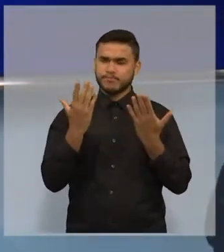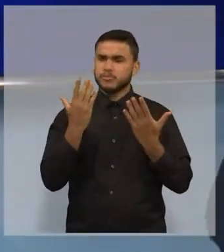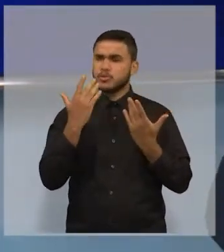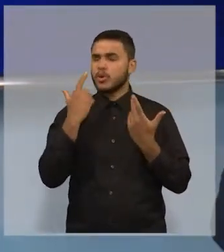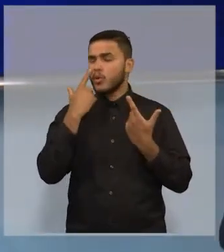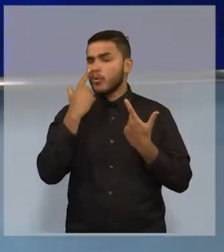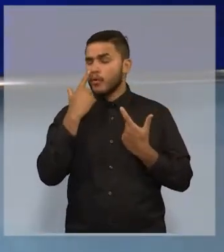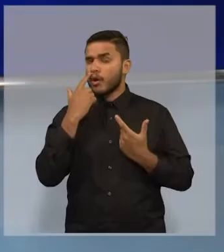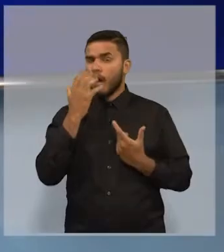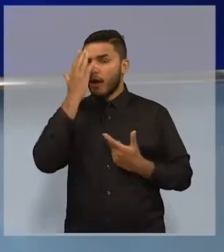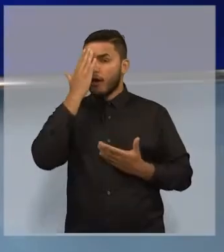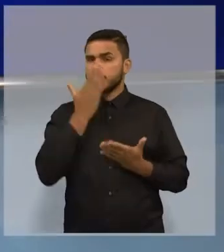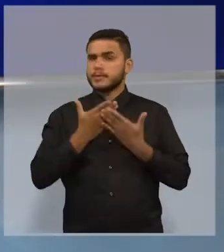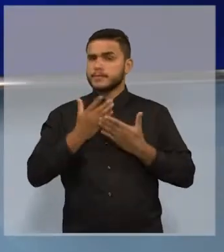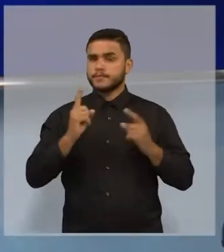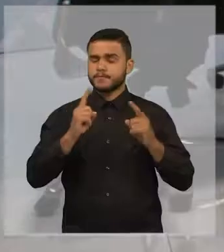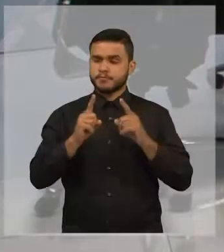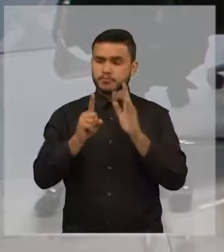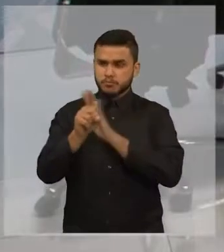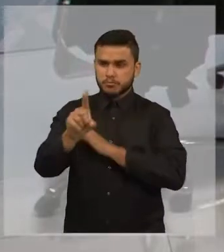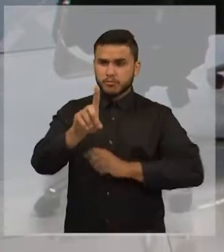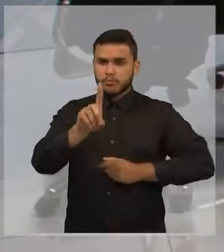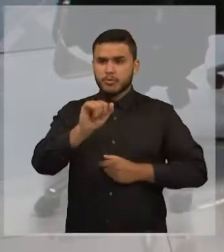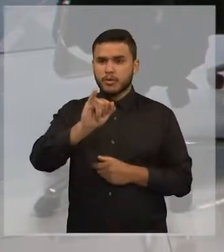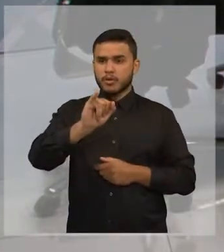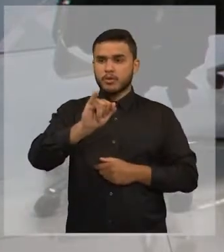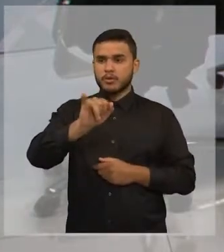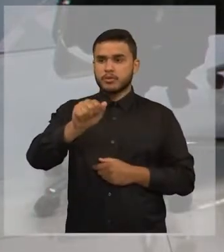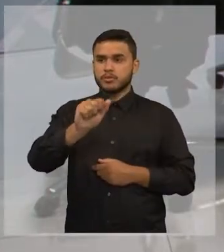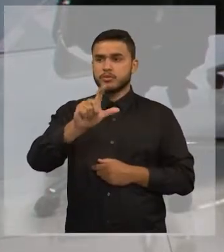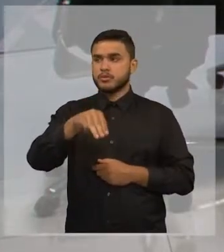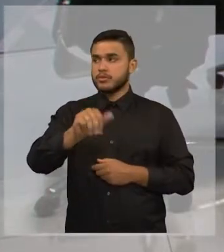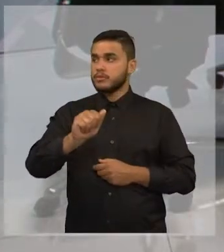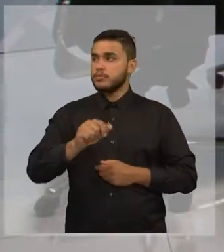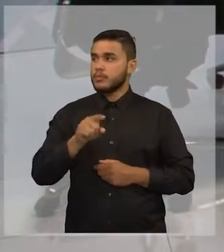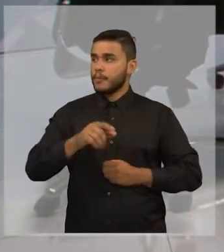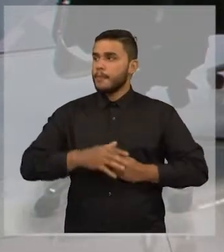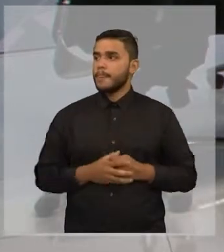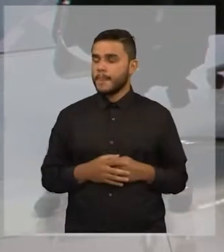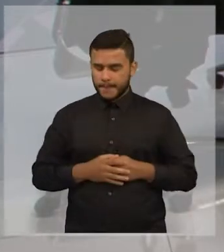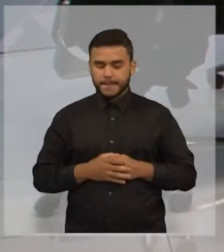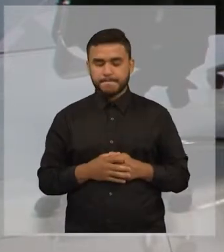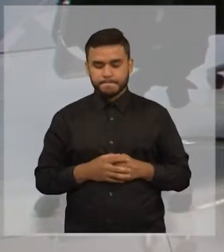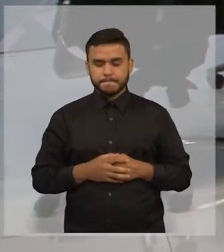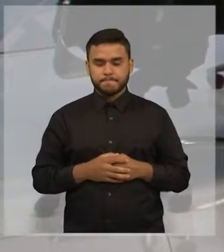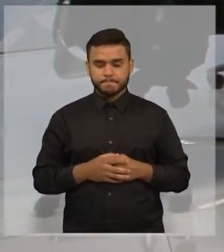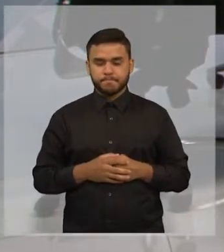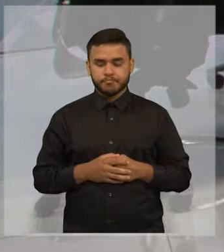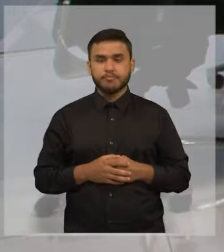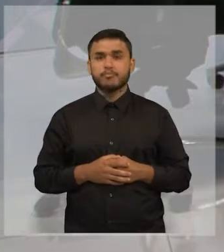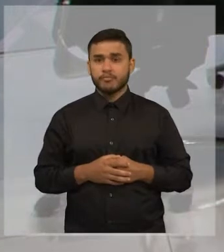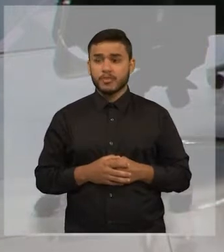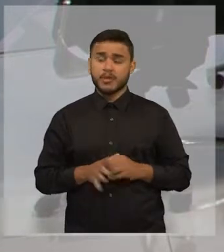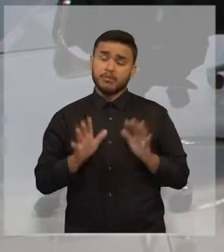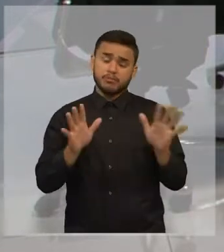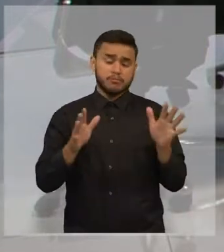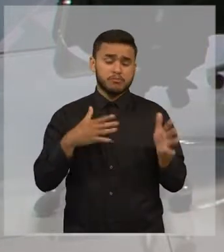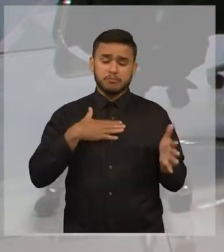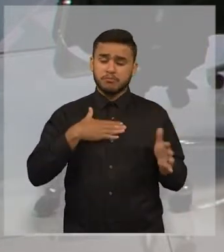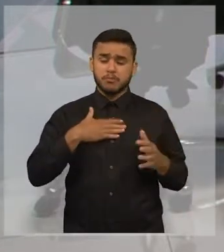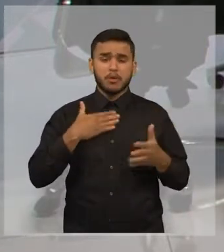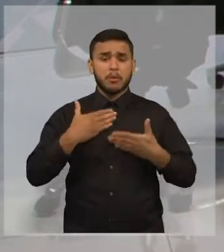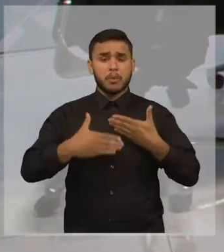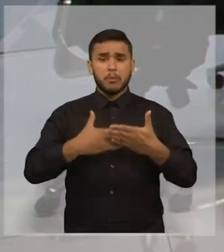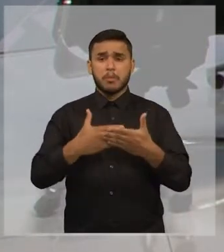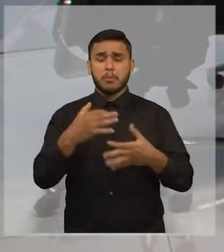Eu queria colocar esse assunto na pauta, começando aqui com o nosso Djalma Pinto. Arnaldo, qual é muito a simples. sua noção sobre isso? É muito simples.